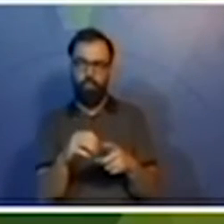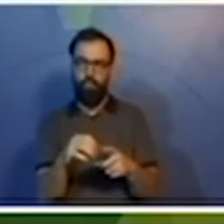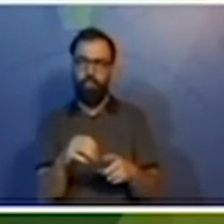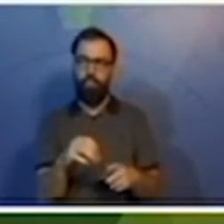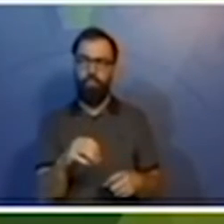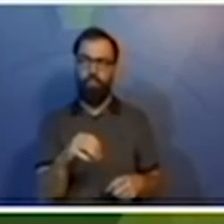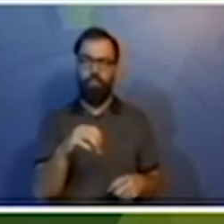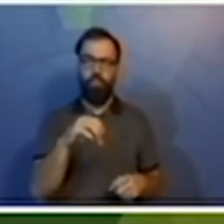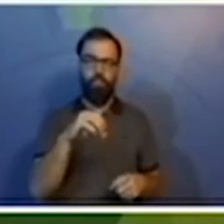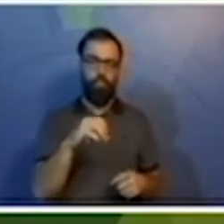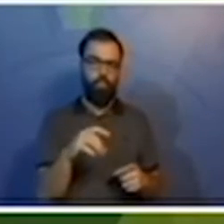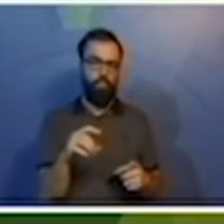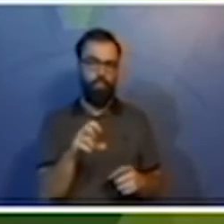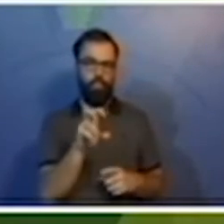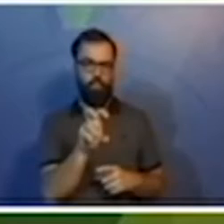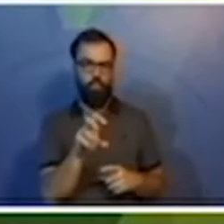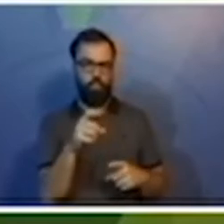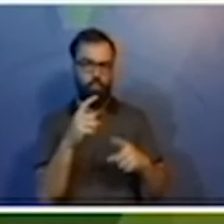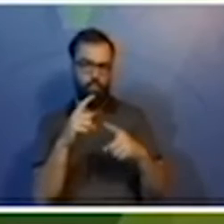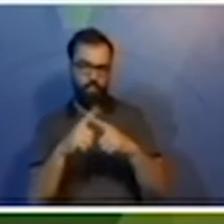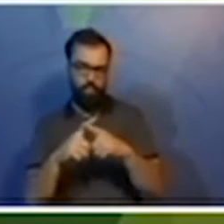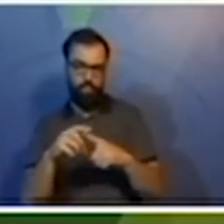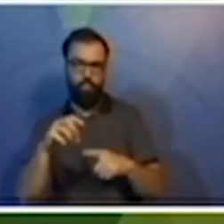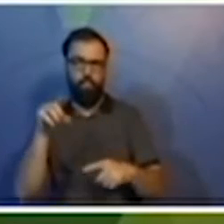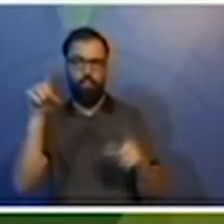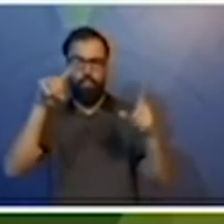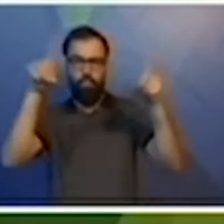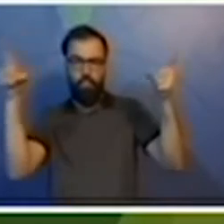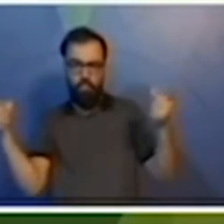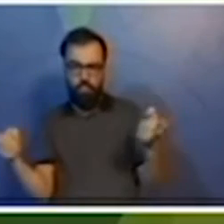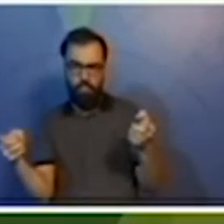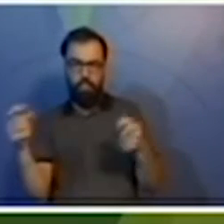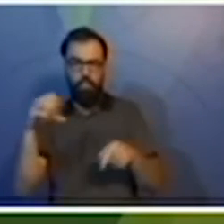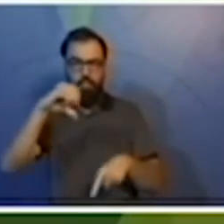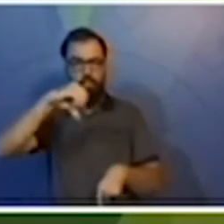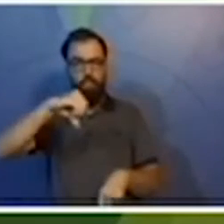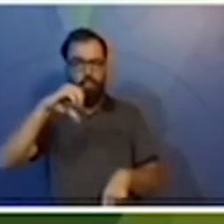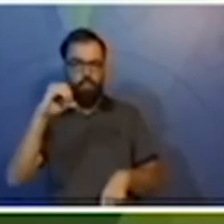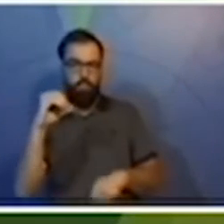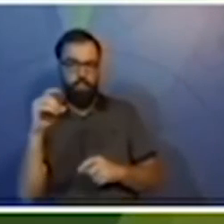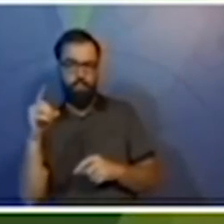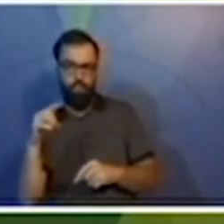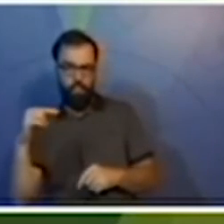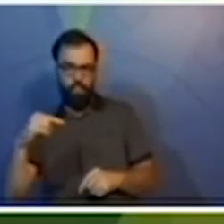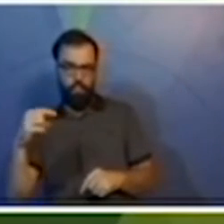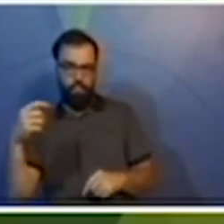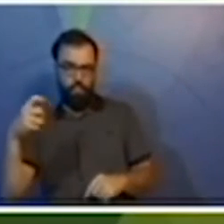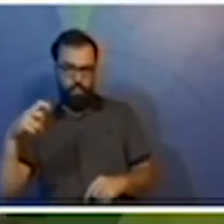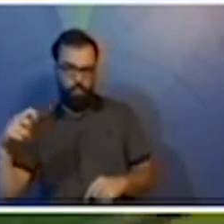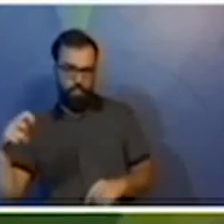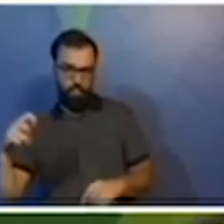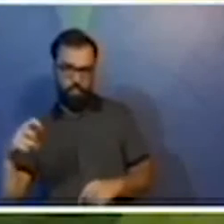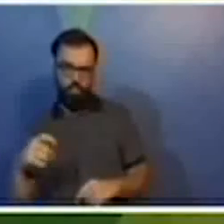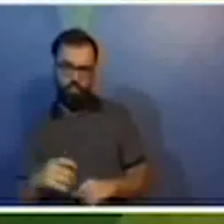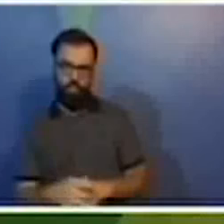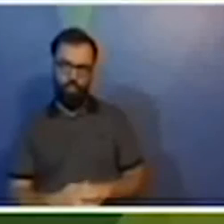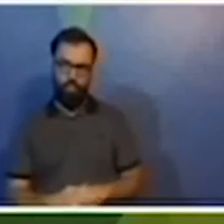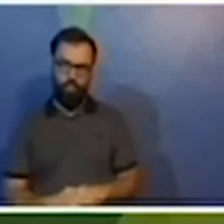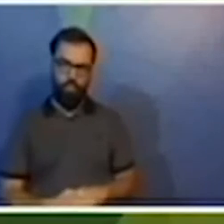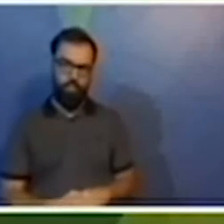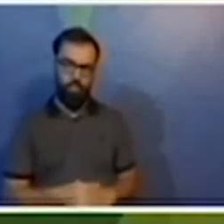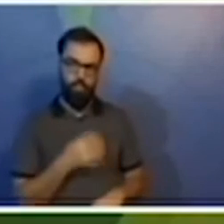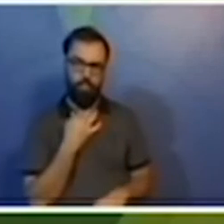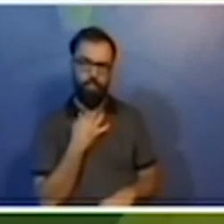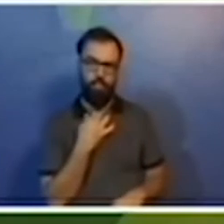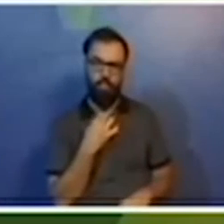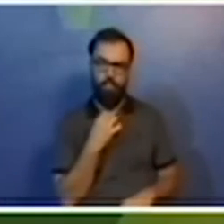medida do seu complemento, certo? 5 vezes 90 menos X, ok? Que acaba sendo o